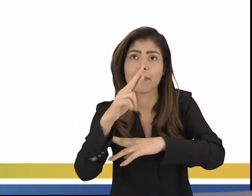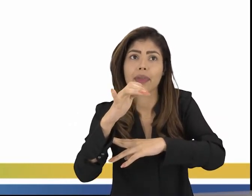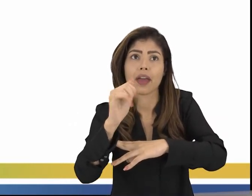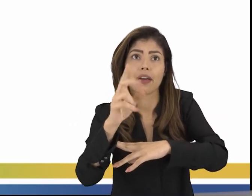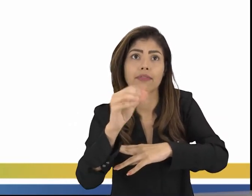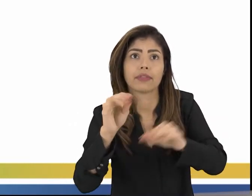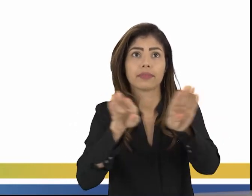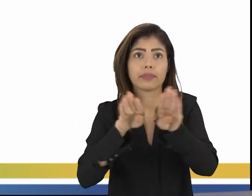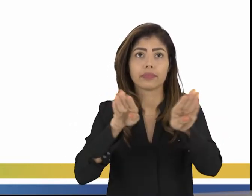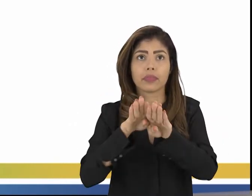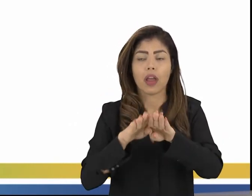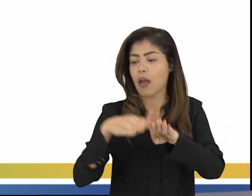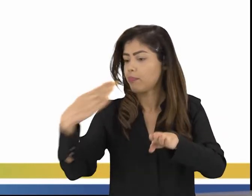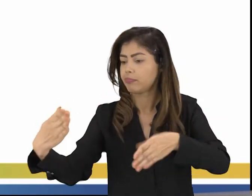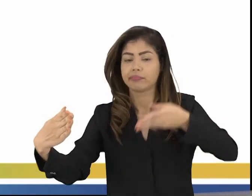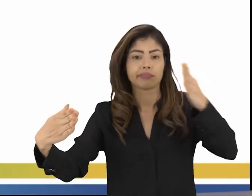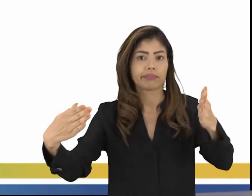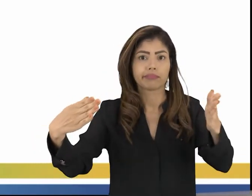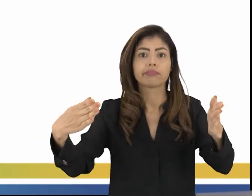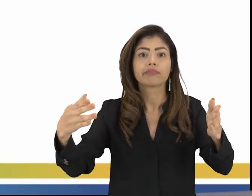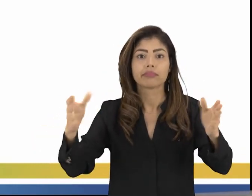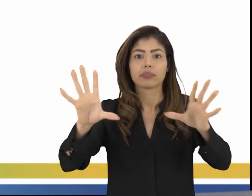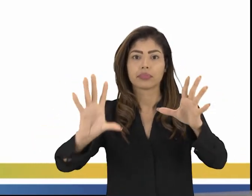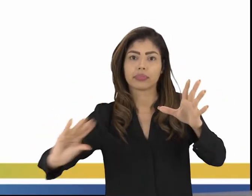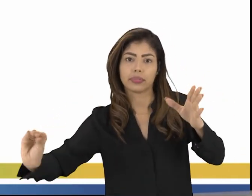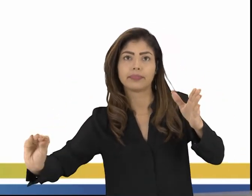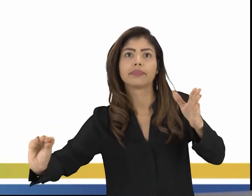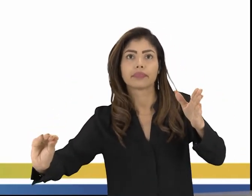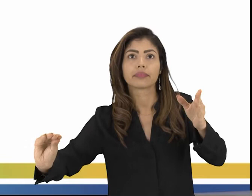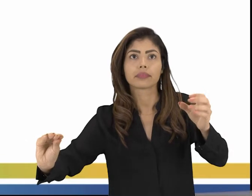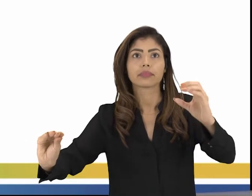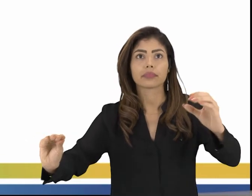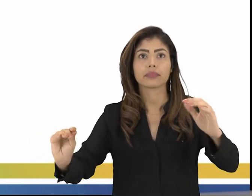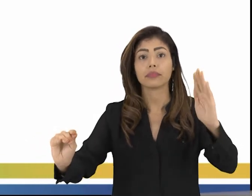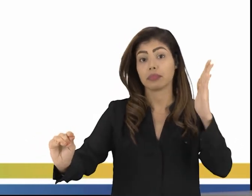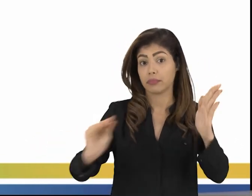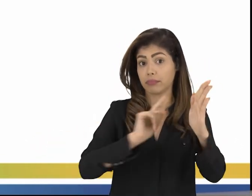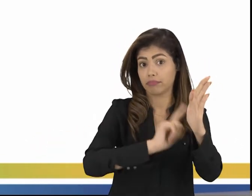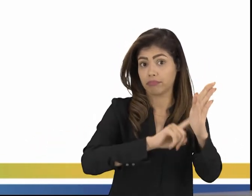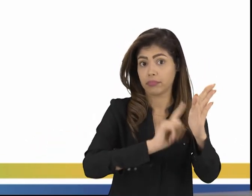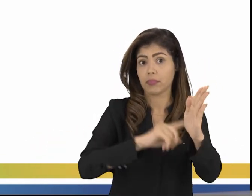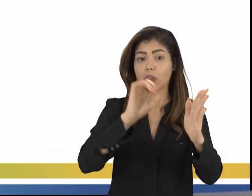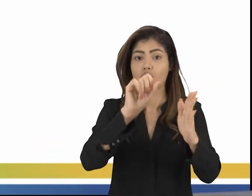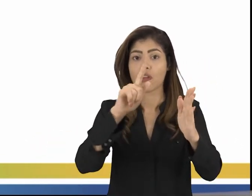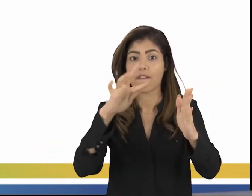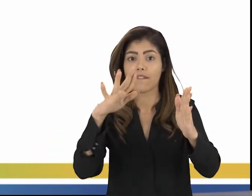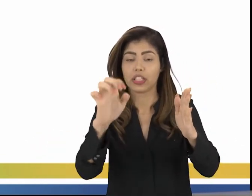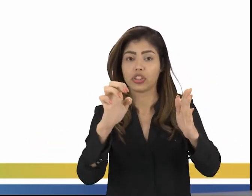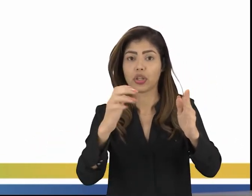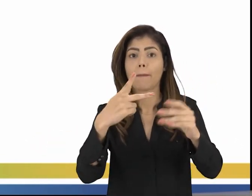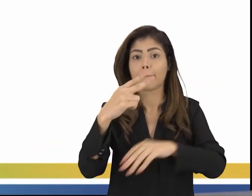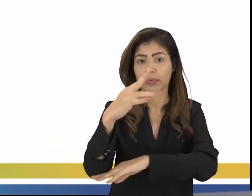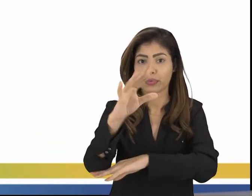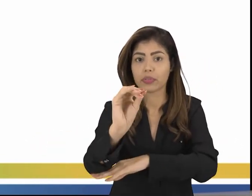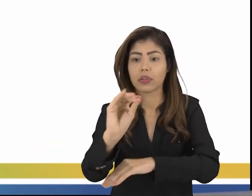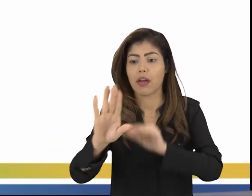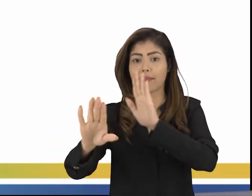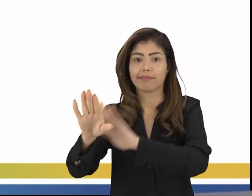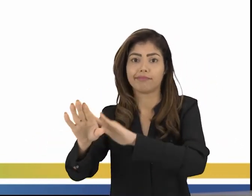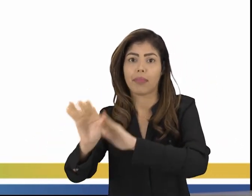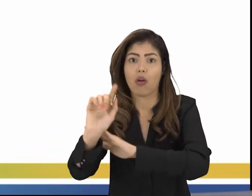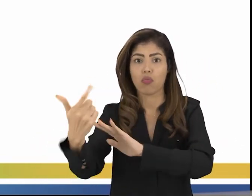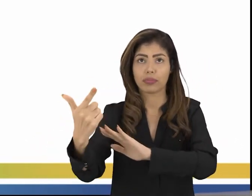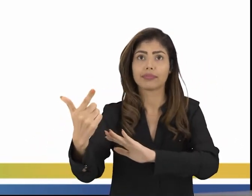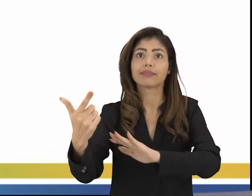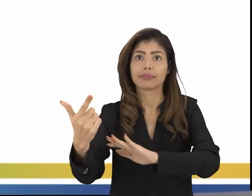solução concentrada, do outro uma solução diluída. Ou, de um lado o solvente puro e do outro lado dessa